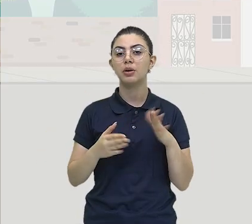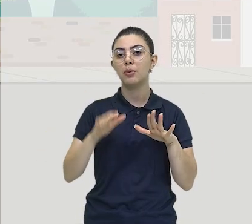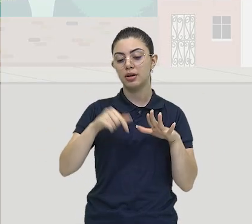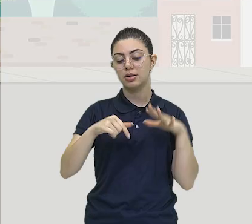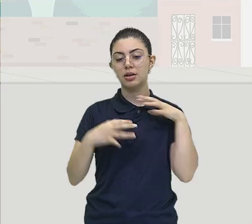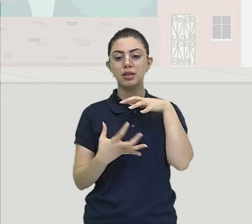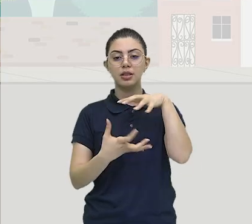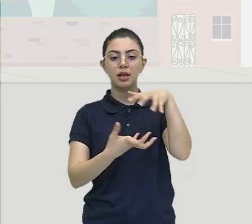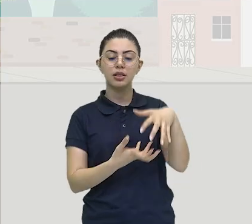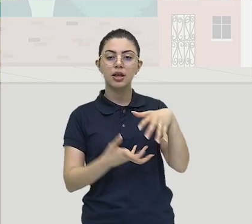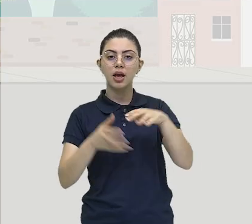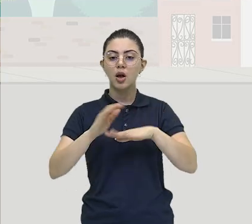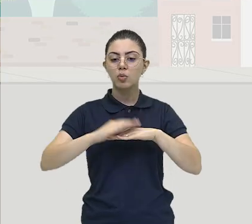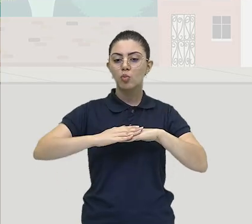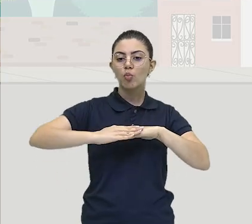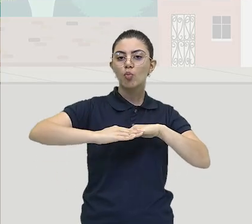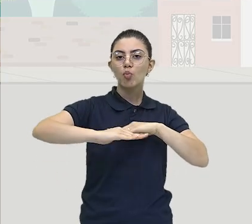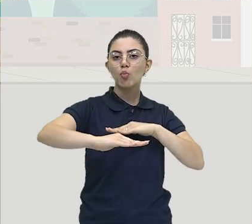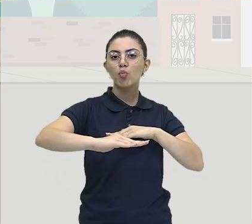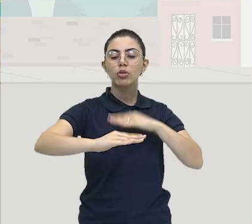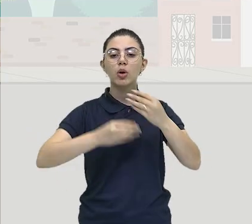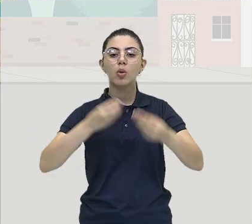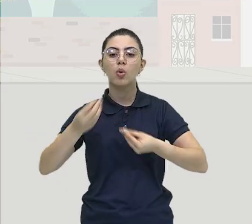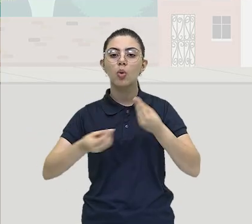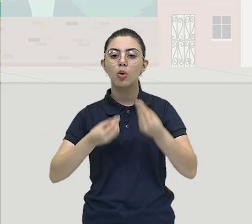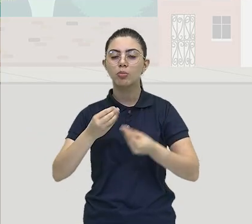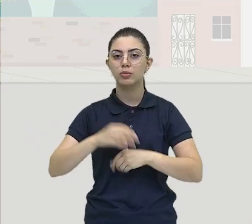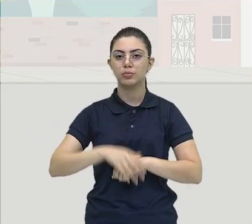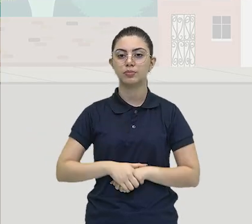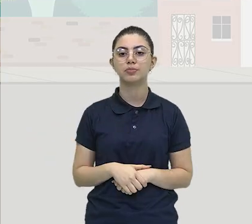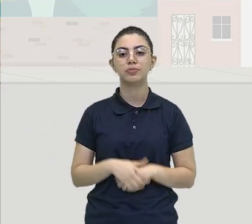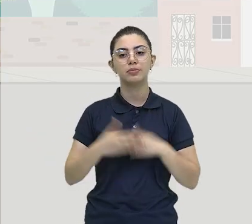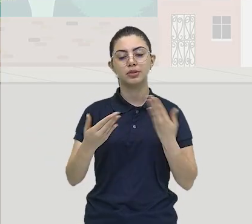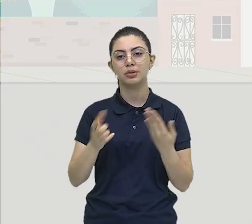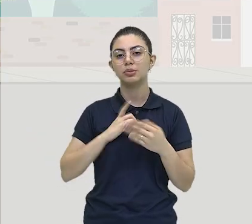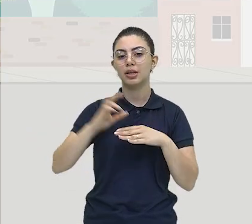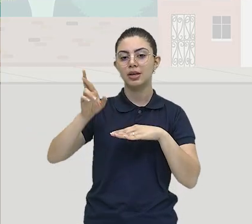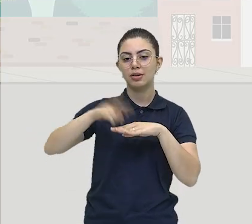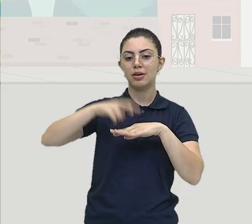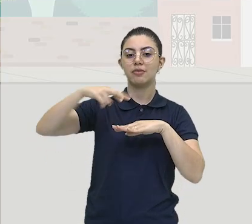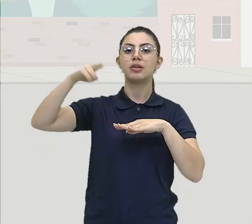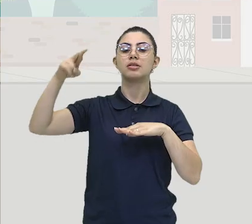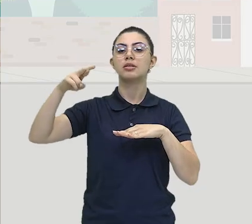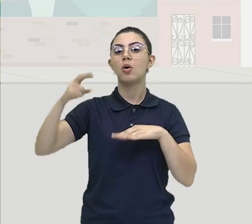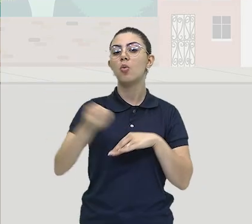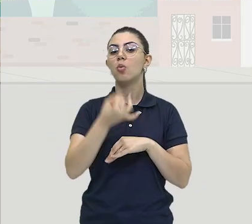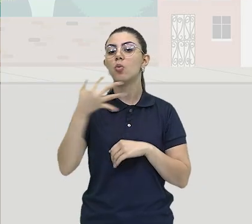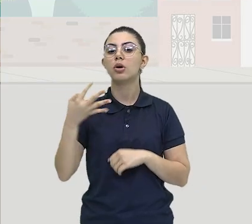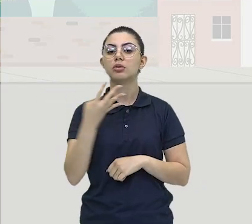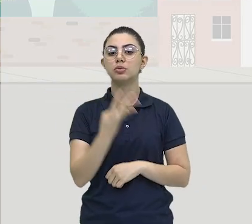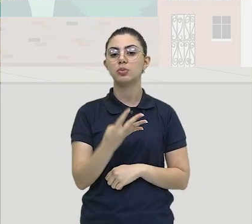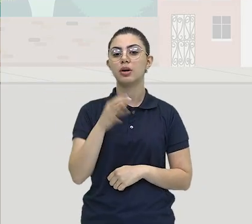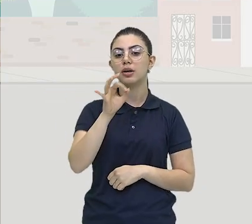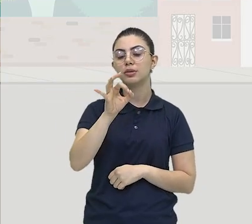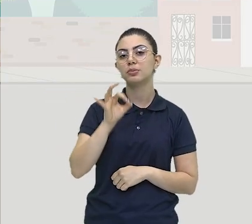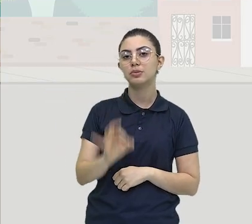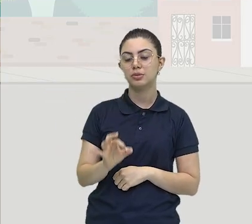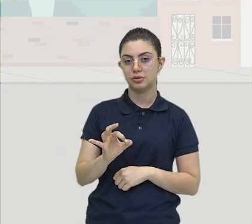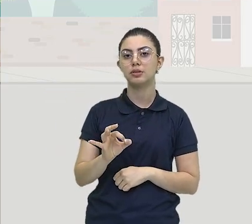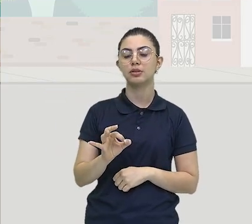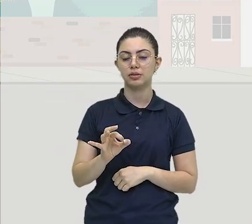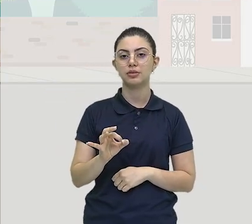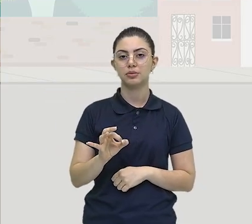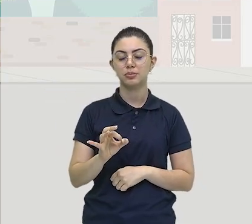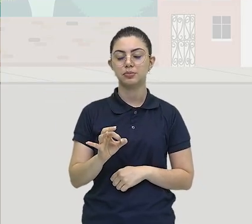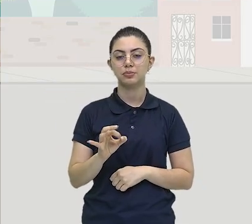terrestre, em questão do solo, né, o solo vai refletir de volta para a atmosfera cerca de 4%